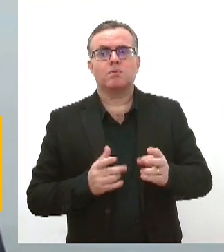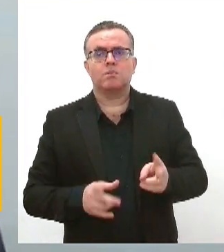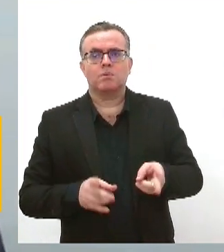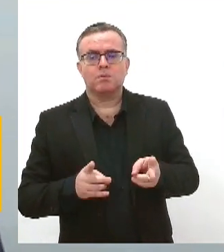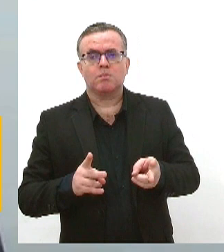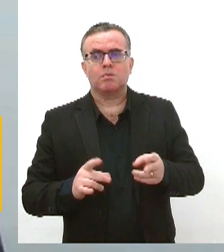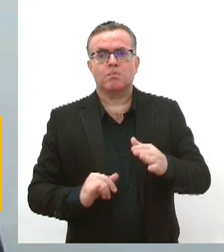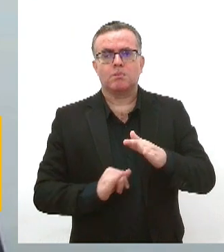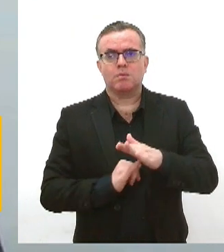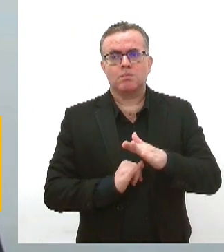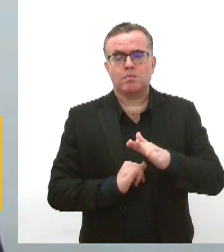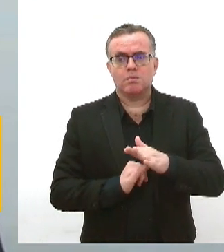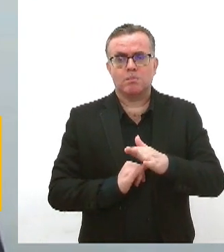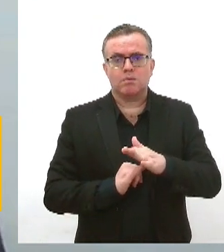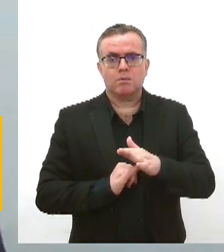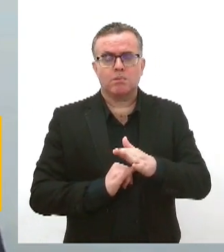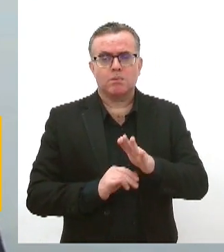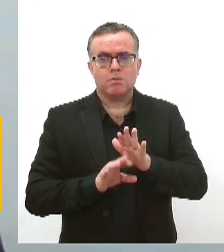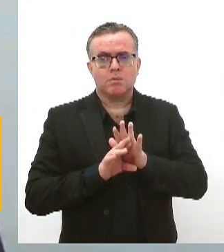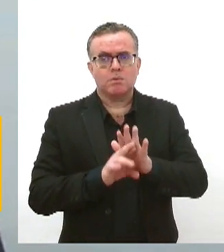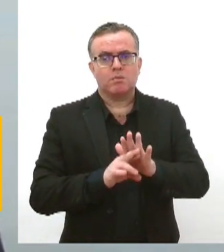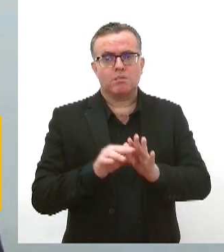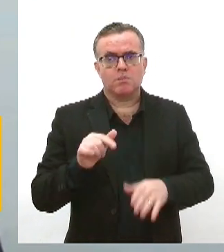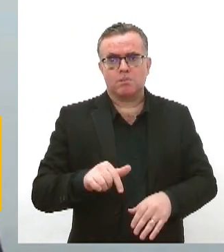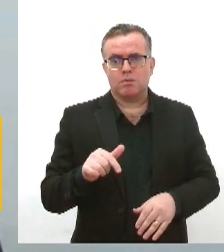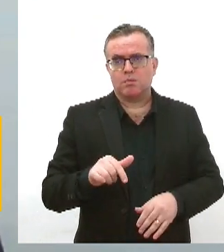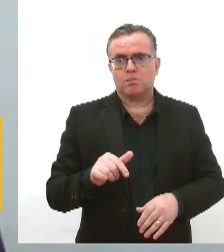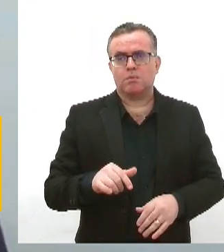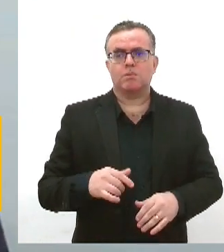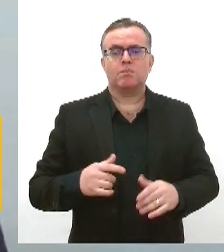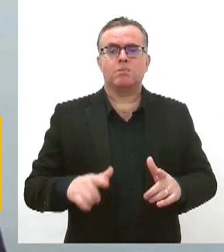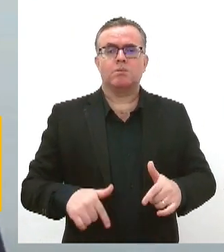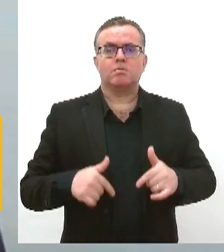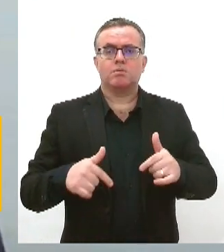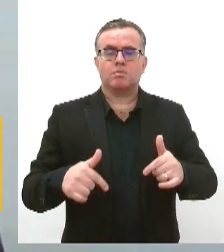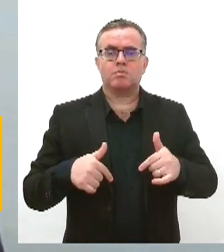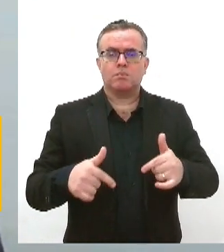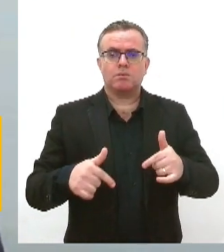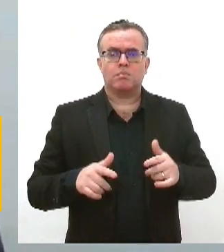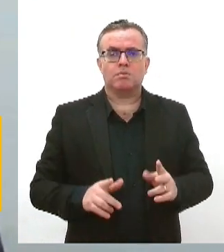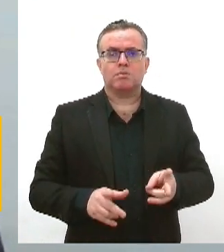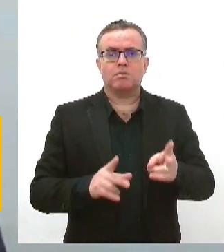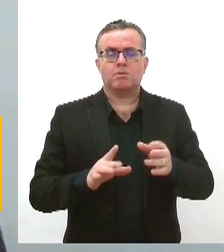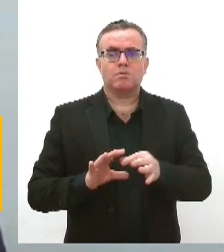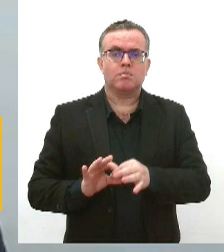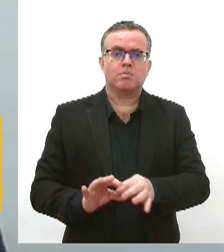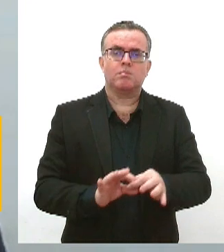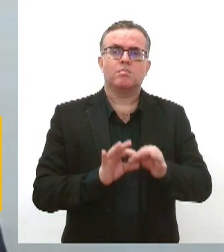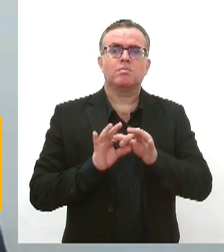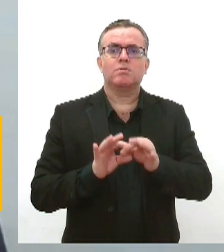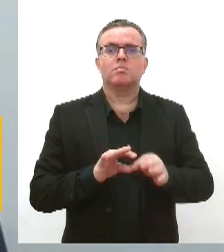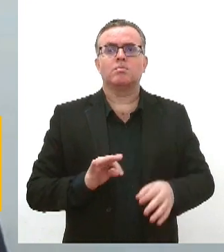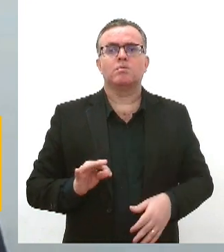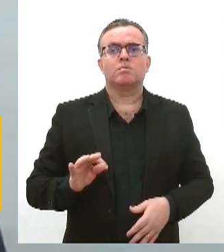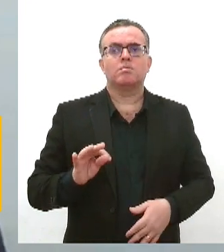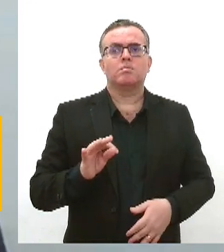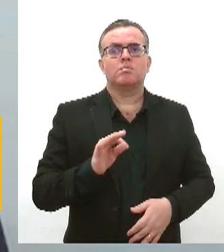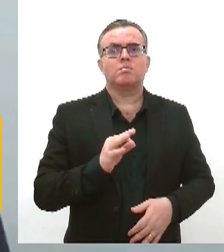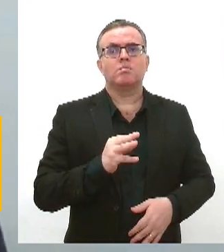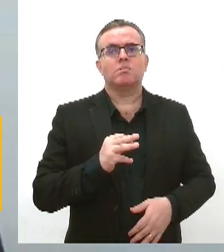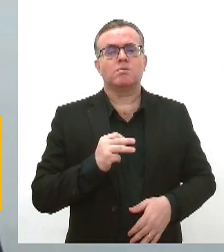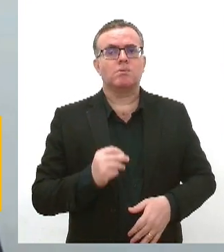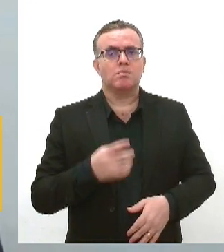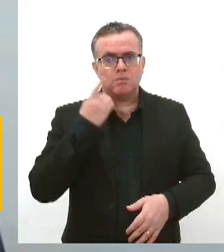que nos representa e que busca sempre estar alinhado com aquilo que os deputados